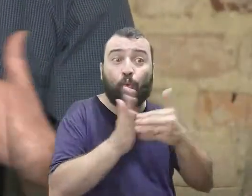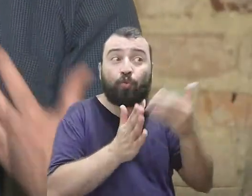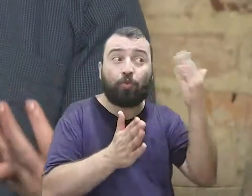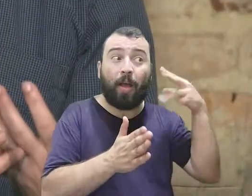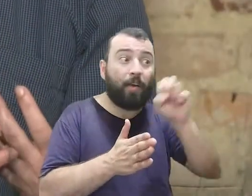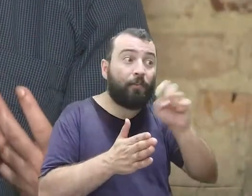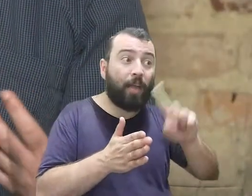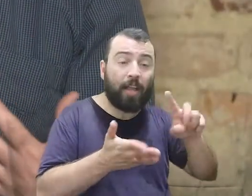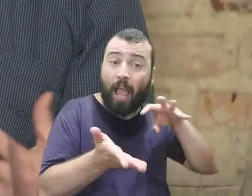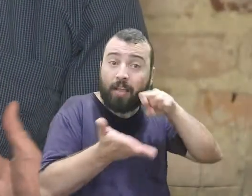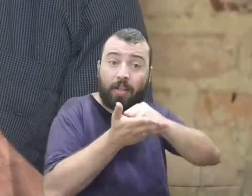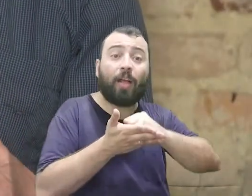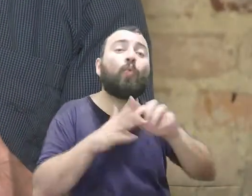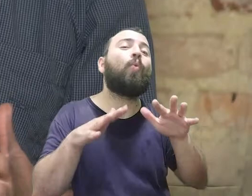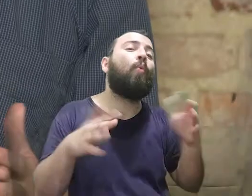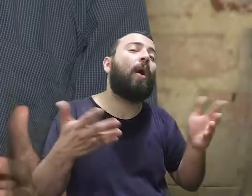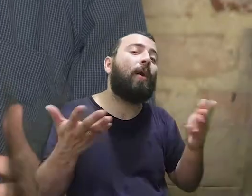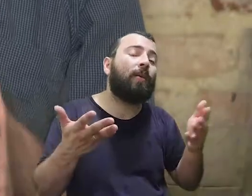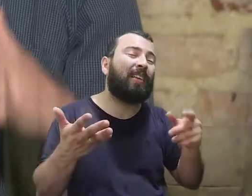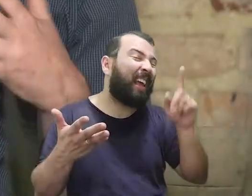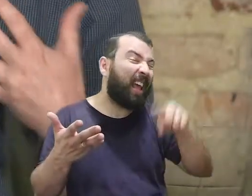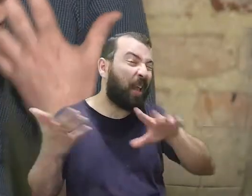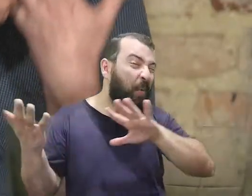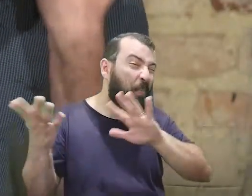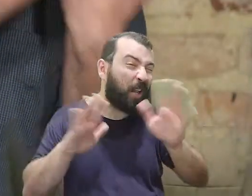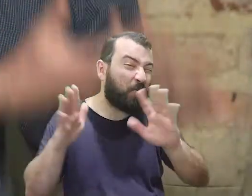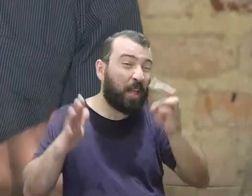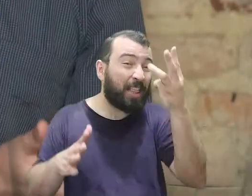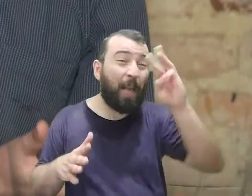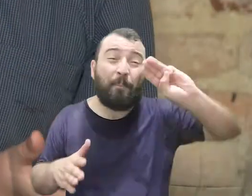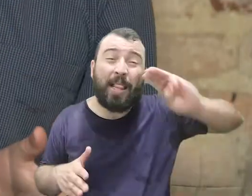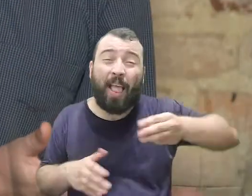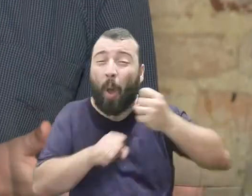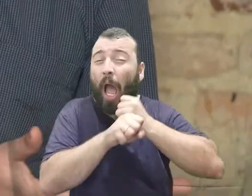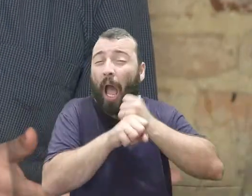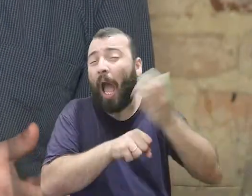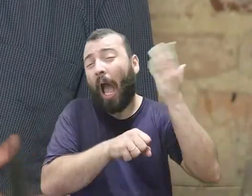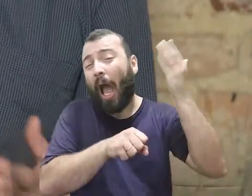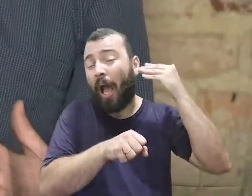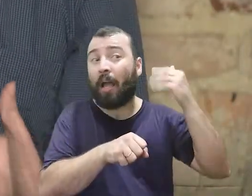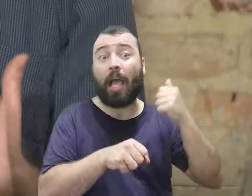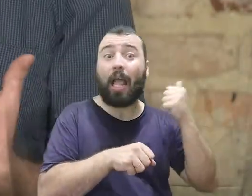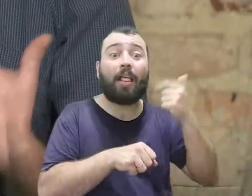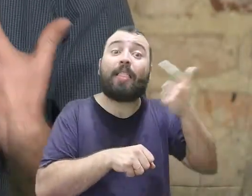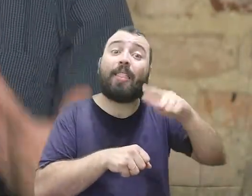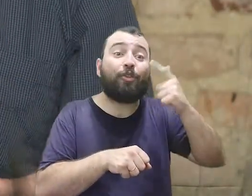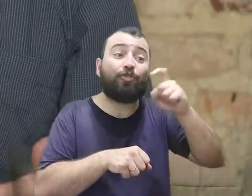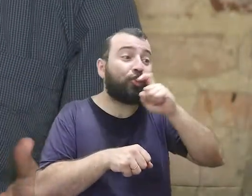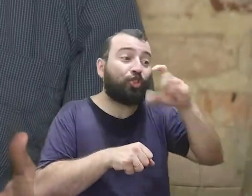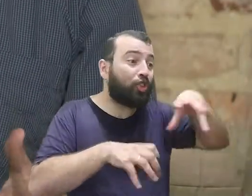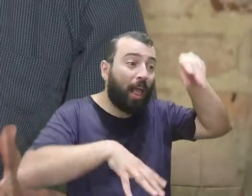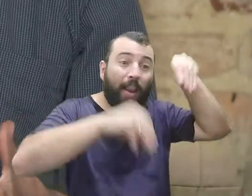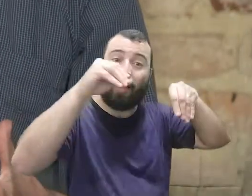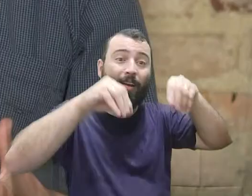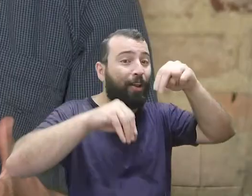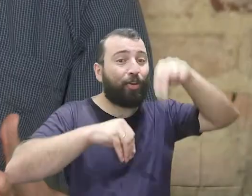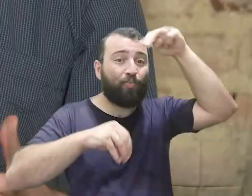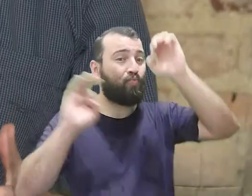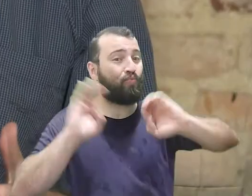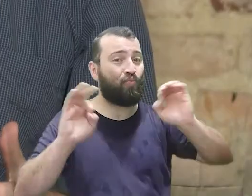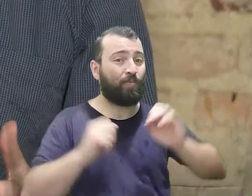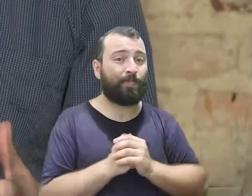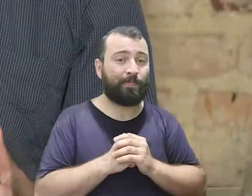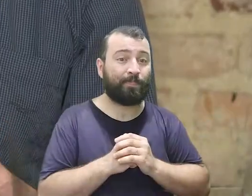só foram registrados da última vez, a coisa de 3 milhões de anos atrás, quando não havia geleiras permanentes no